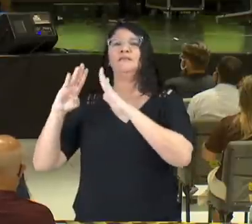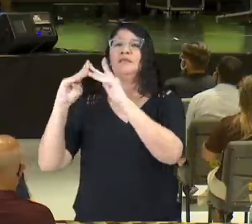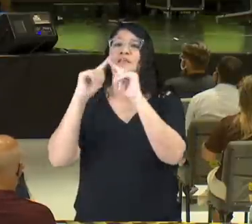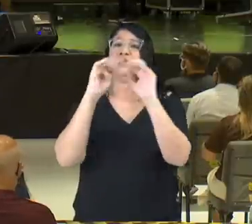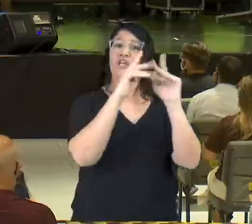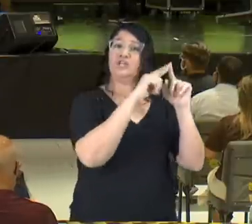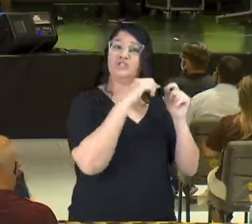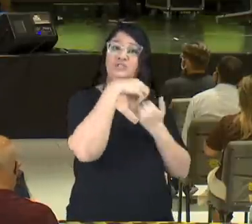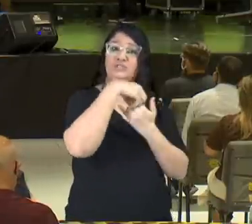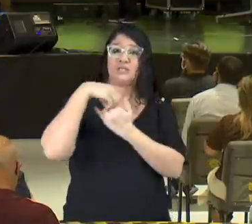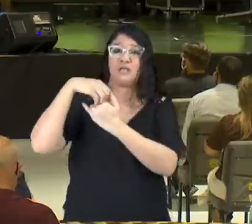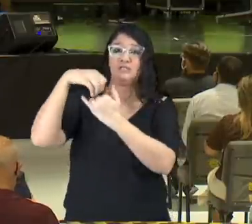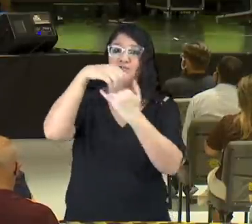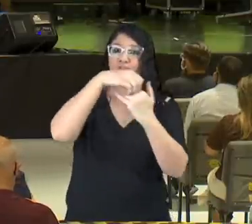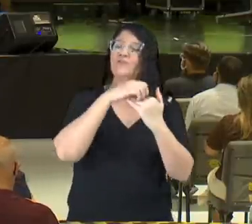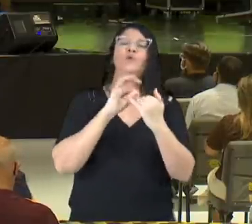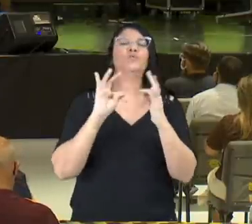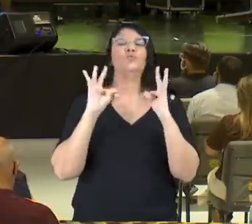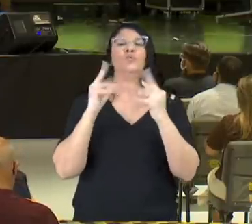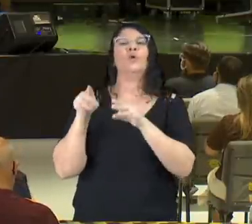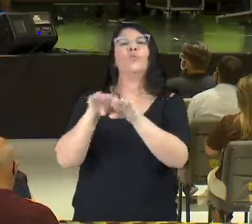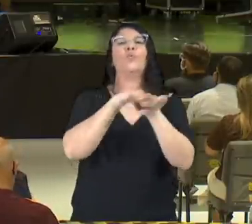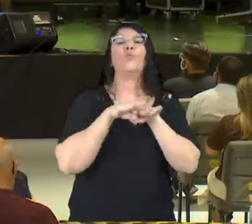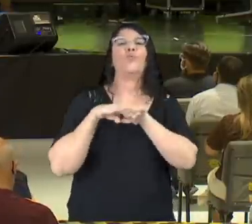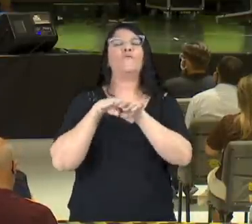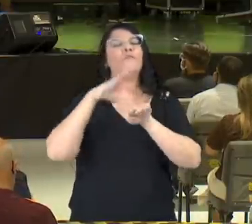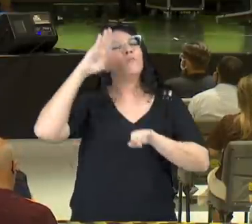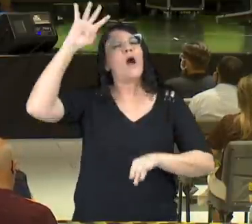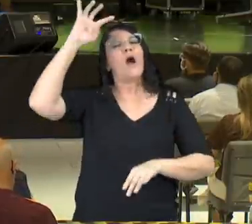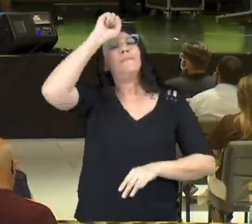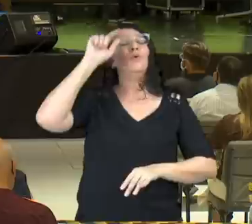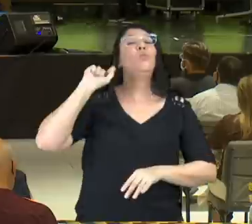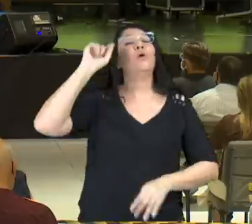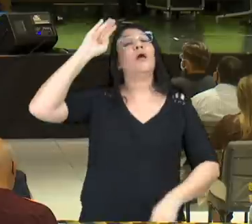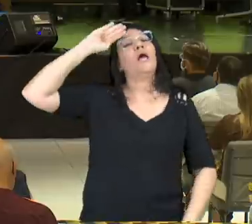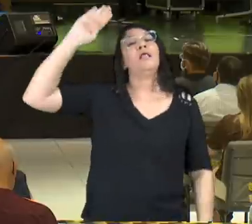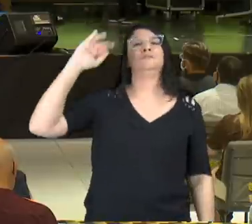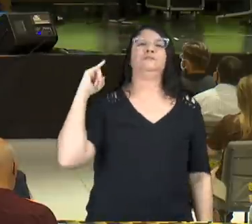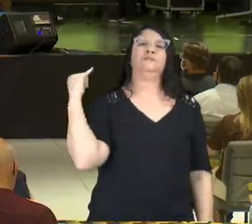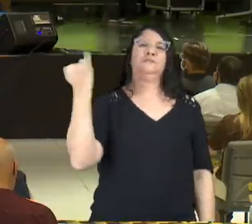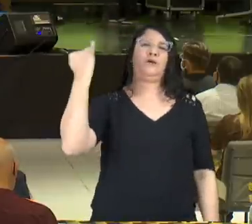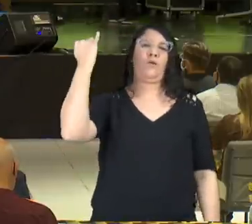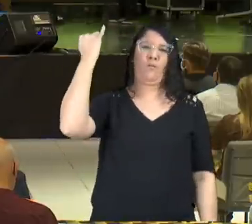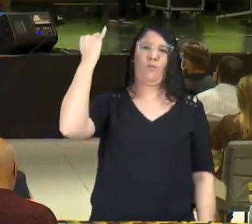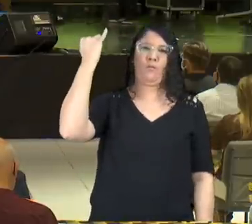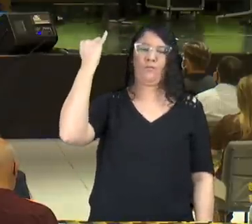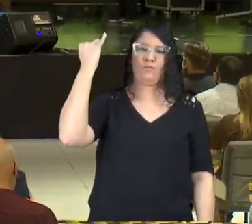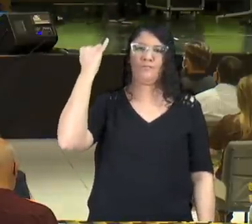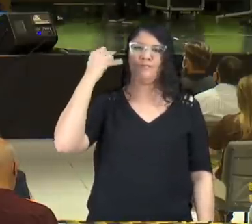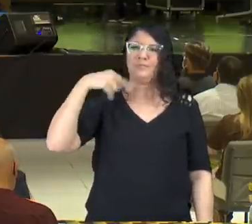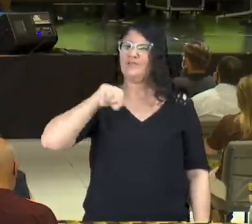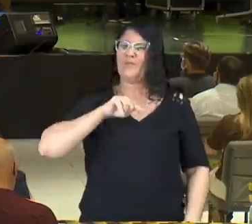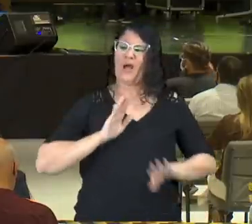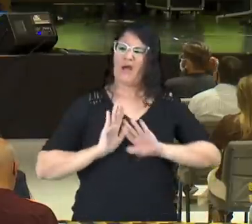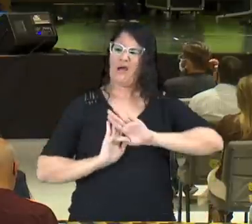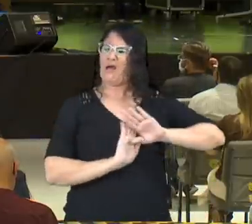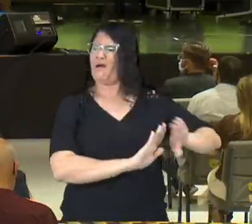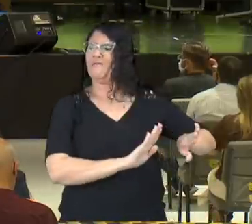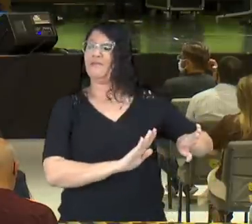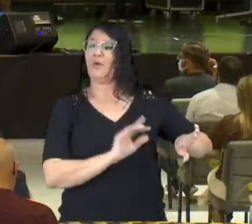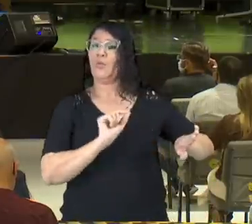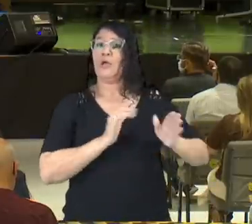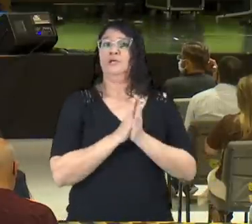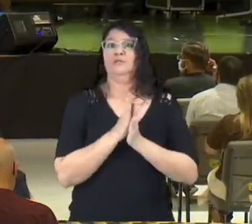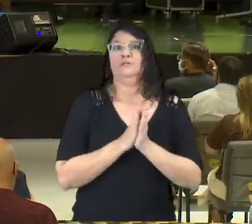Cidade Viva, nós vamos aprender muito e nós vamos afastar ansiedades, nós vamos